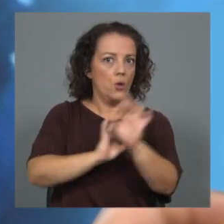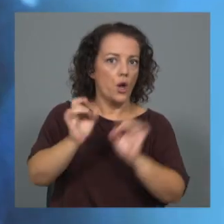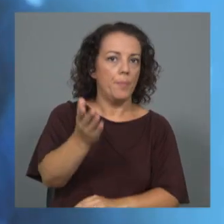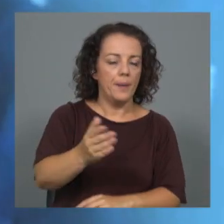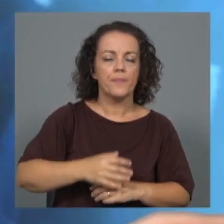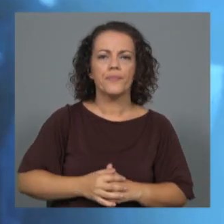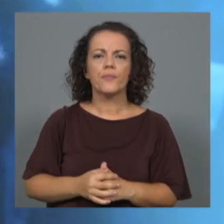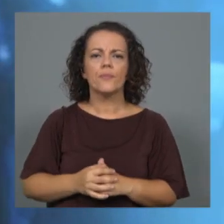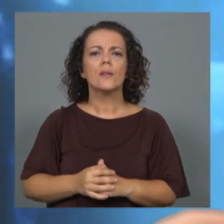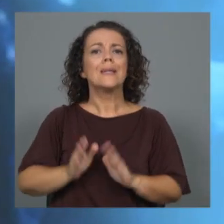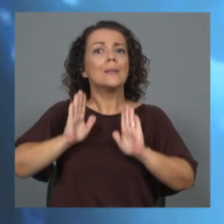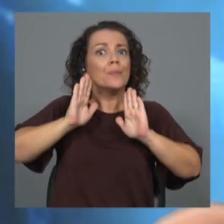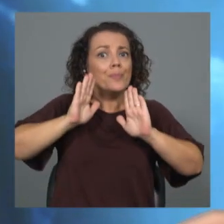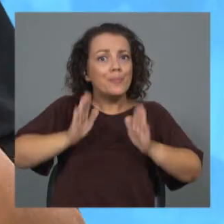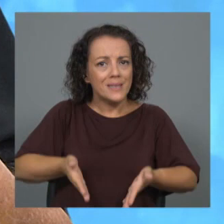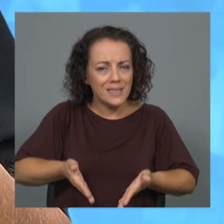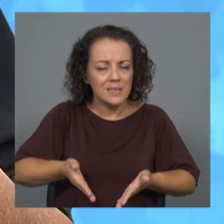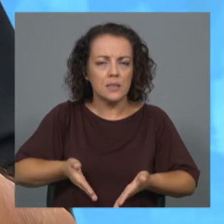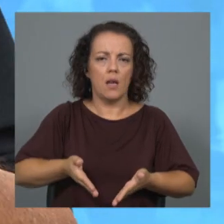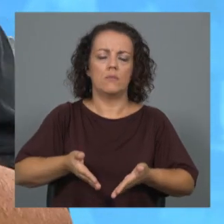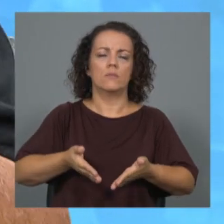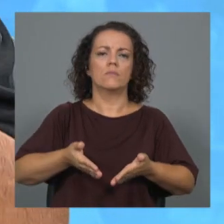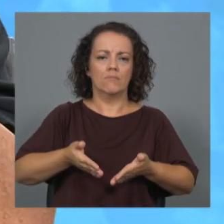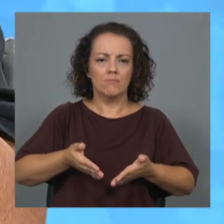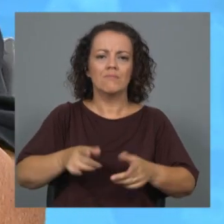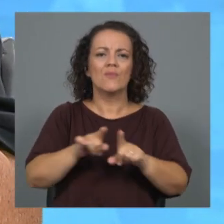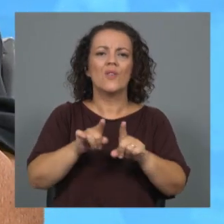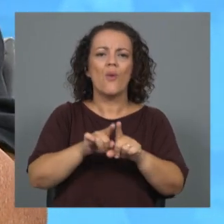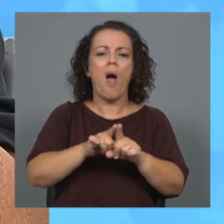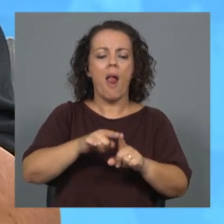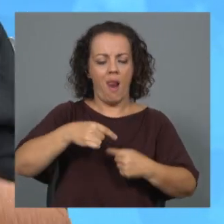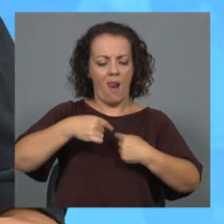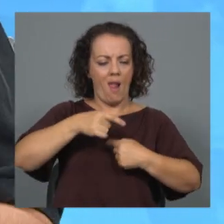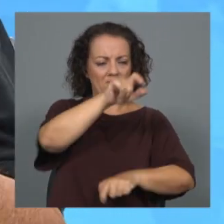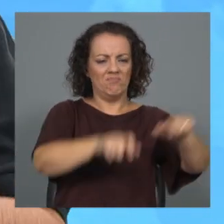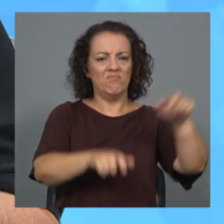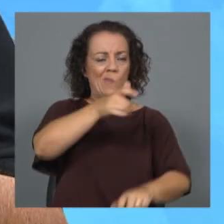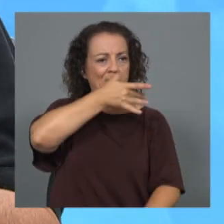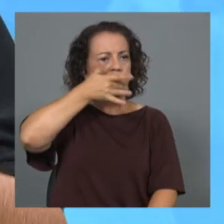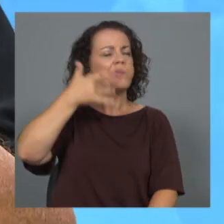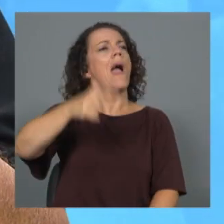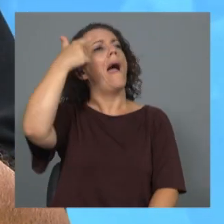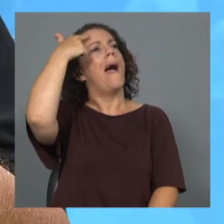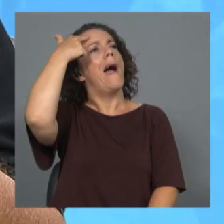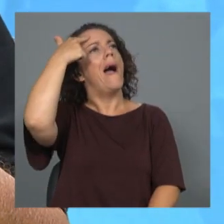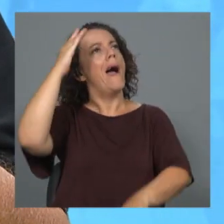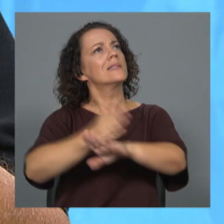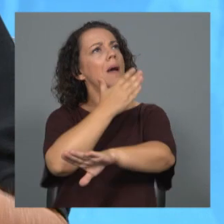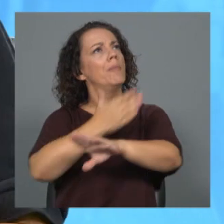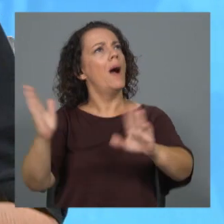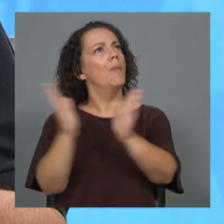É necessário passar de uma laicidade da incompetência para uma laicidade da